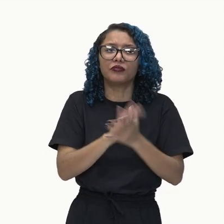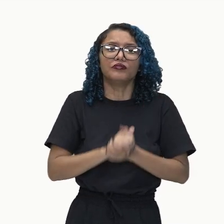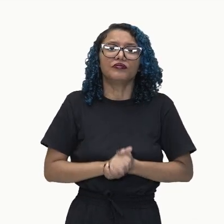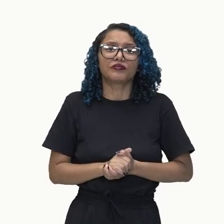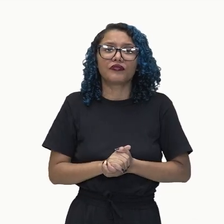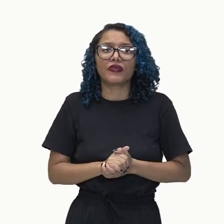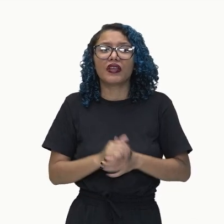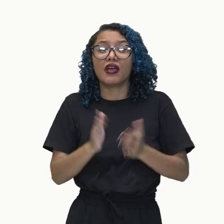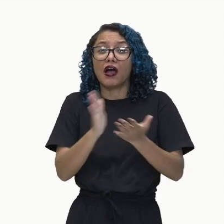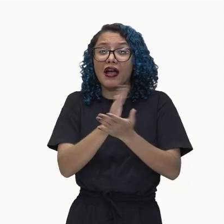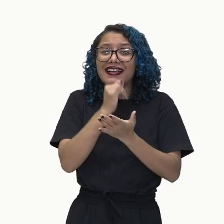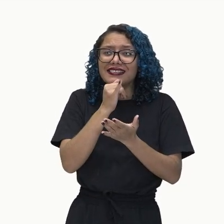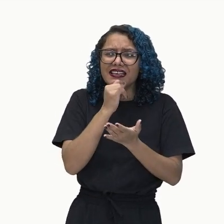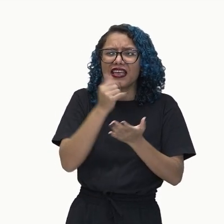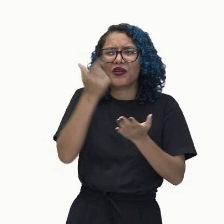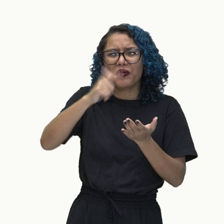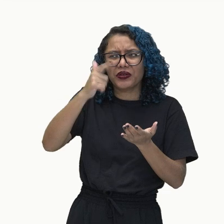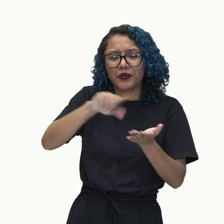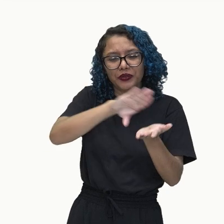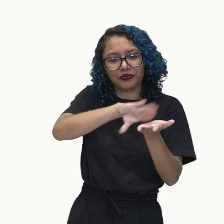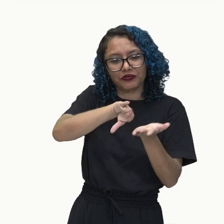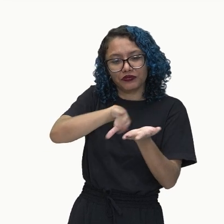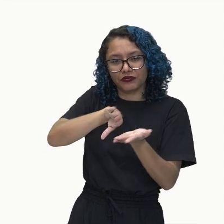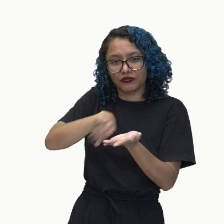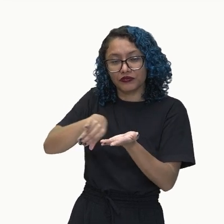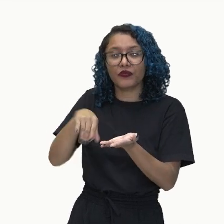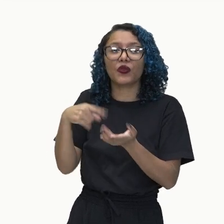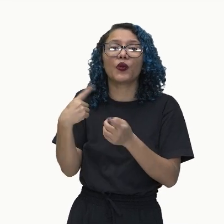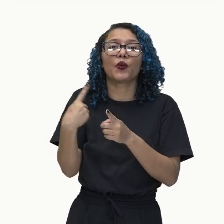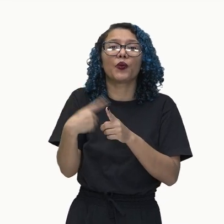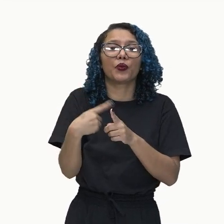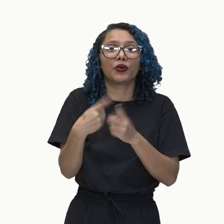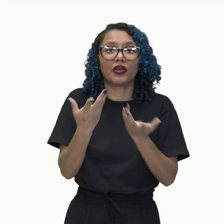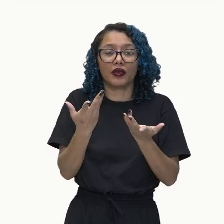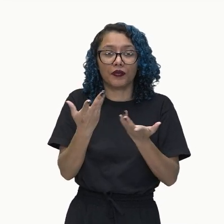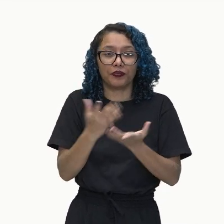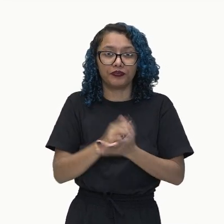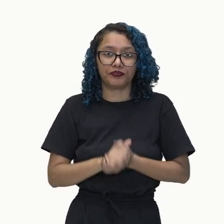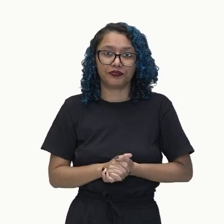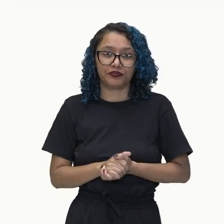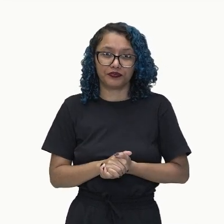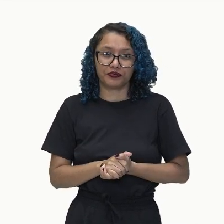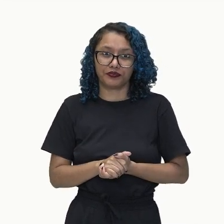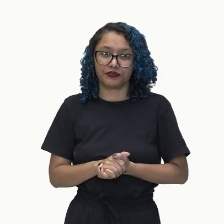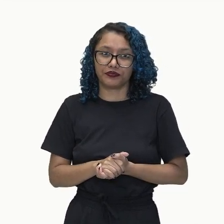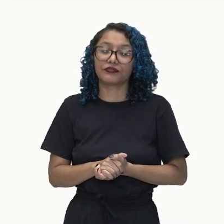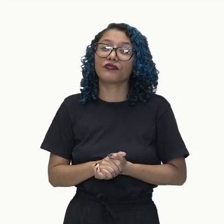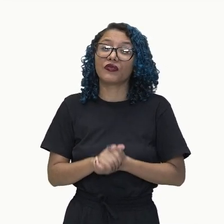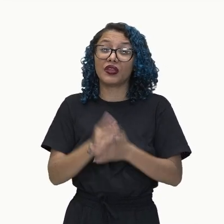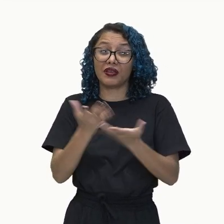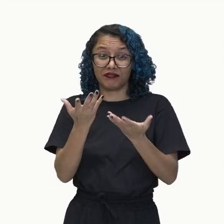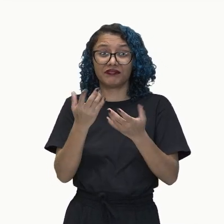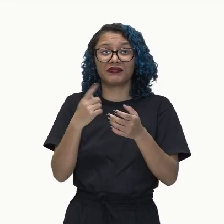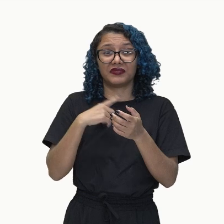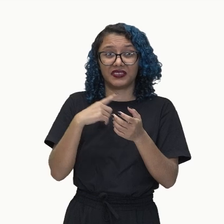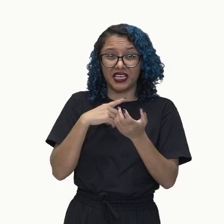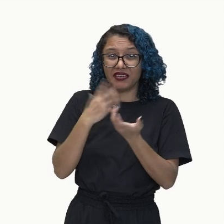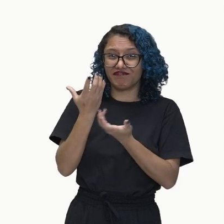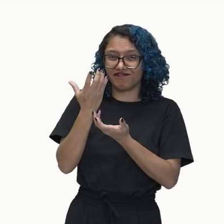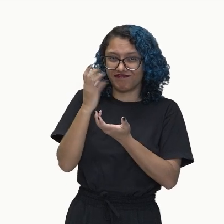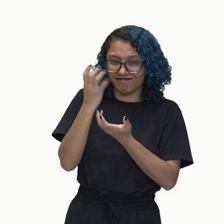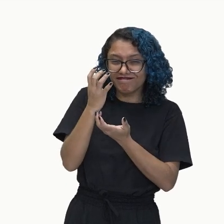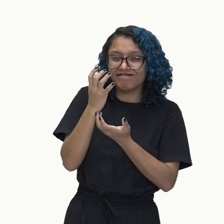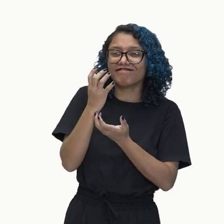exemplos ou repetições. Como é um texto também com um certo grau de cientificismo, a gente precisa